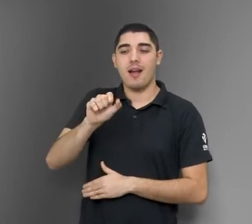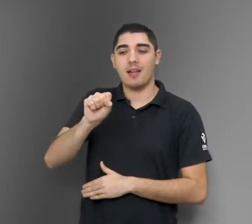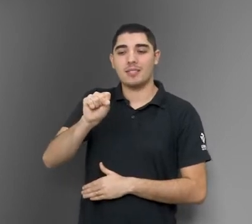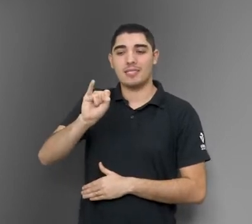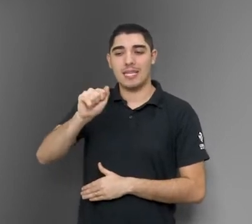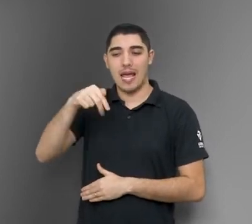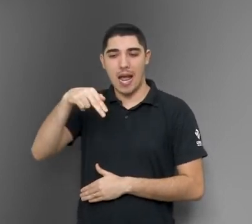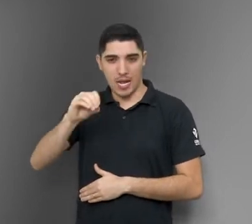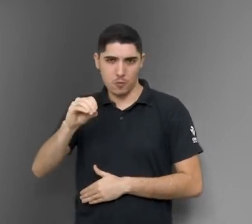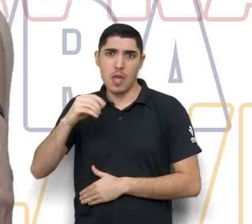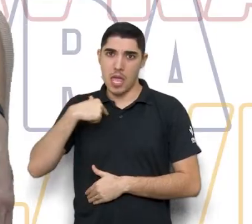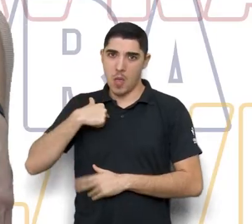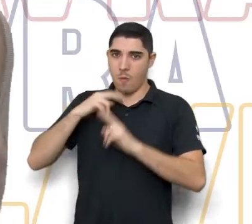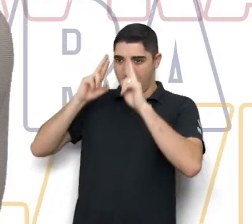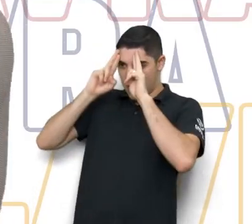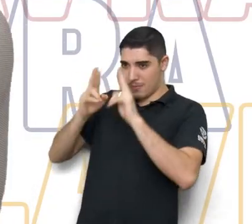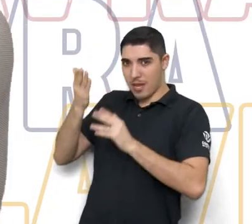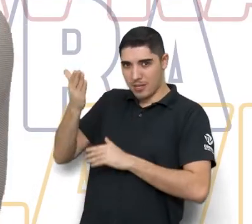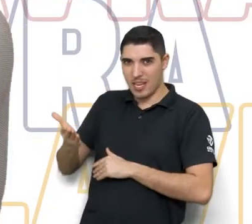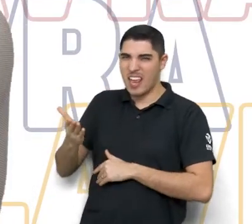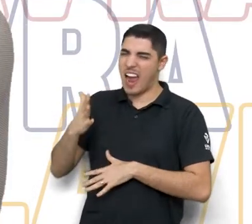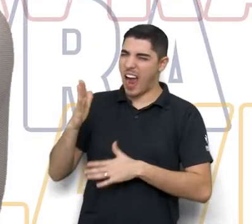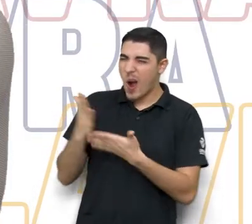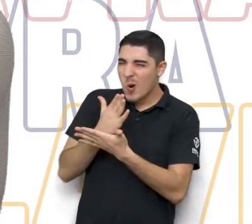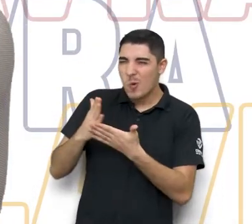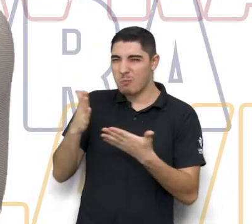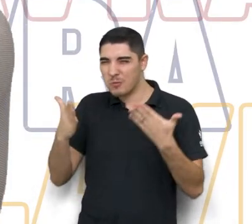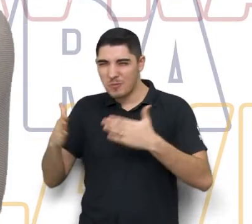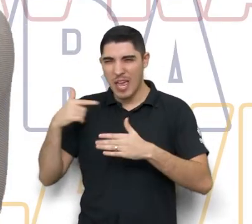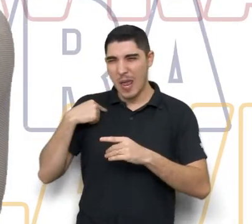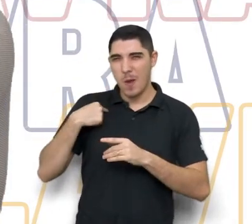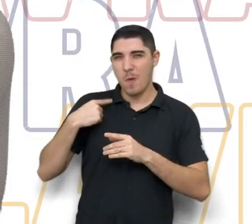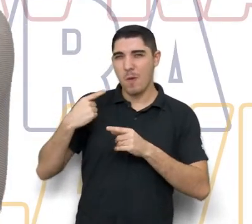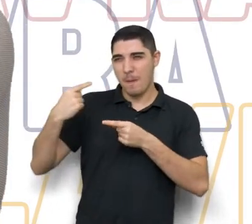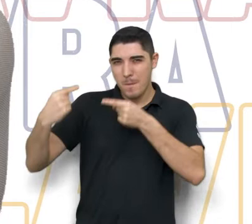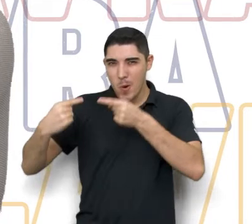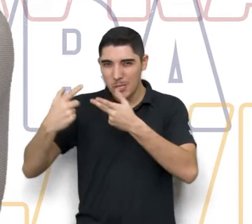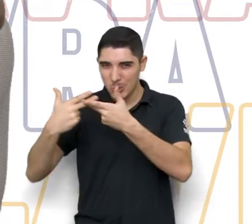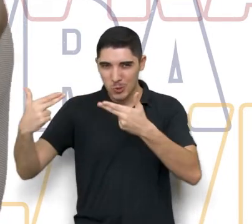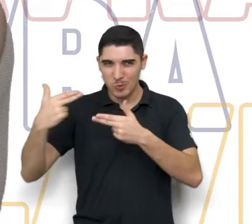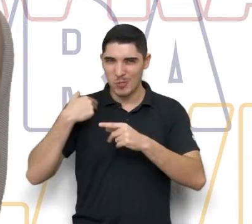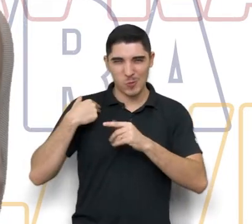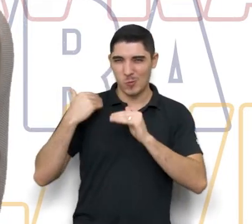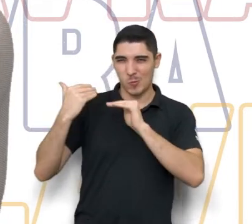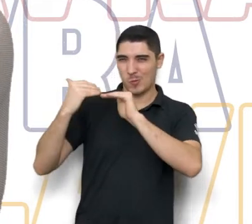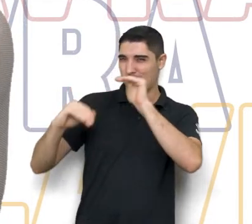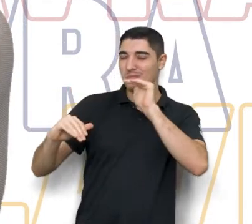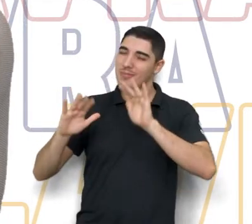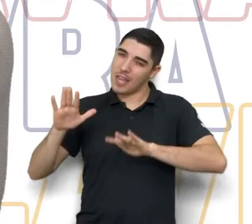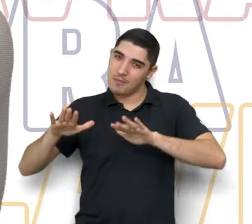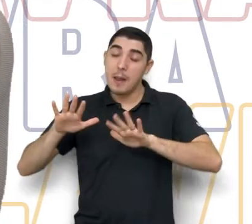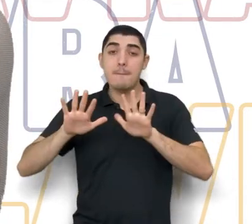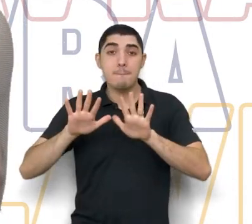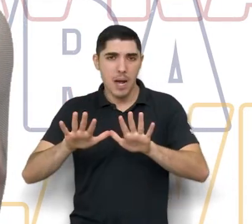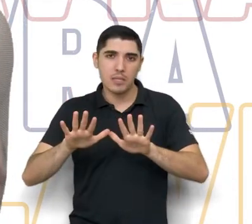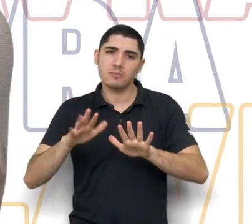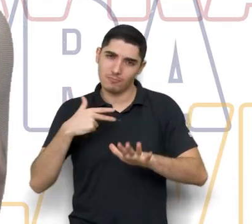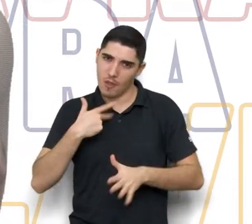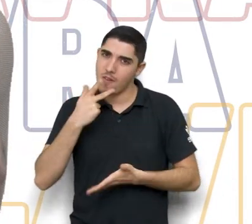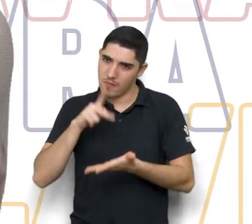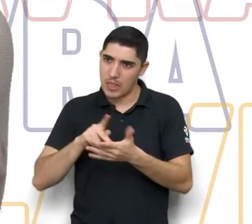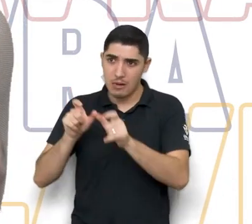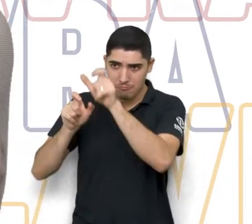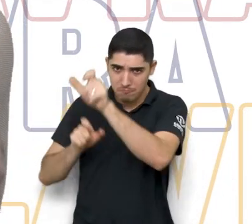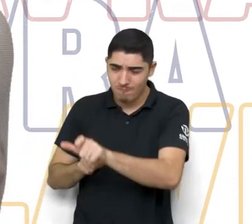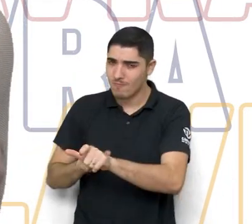né? Mas, com todo o respeito que eu tenho ao Cassiano, apesar de ter algumas divergências político-ideológicas com o Cassiano, mas eu tenho que admitir que o